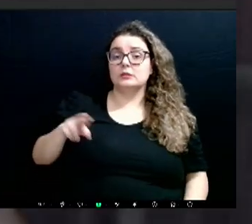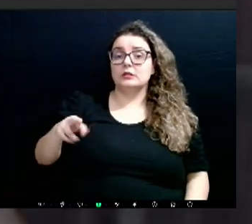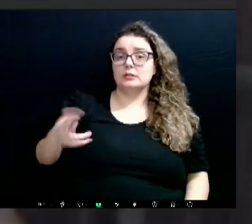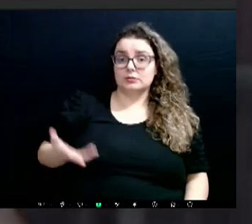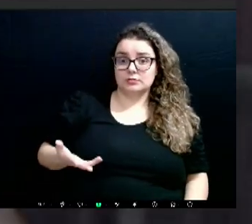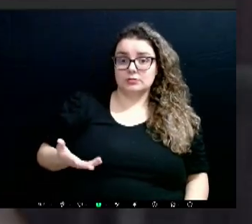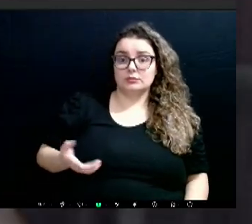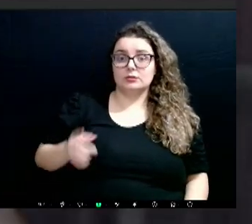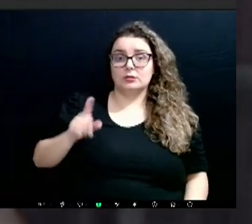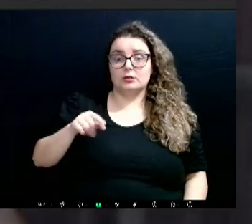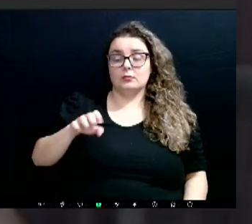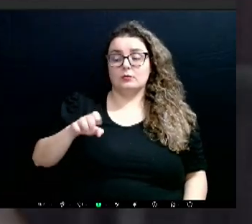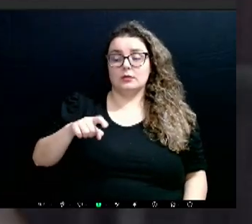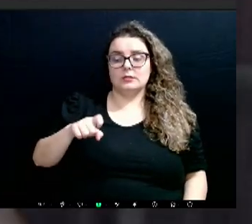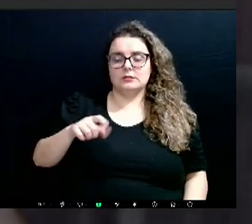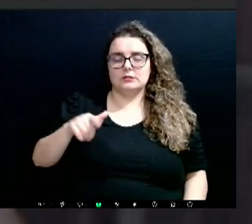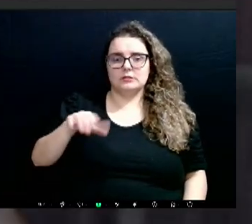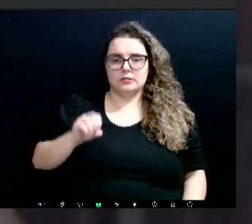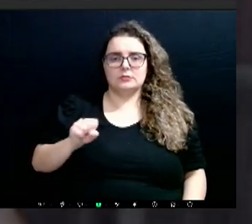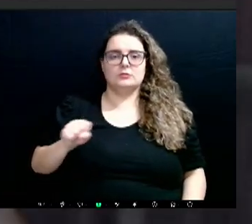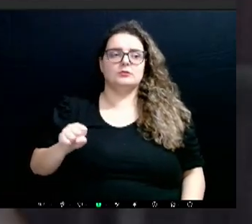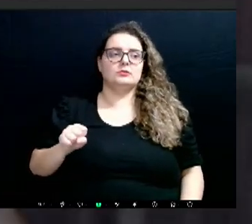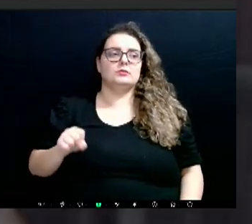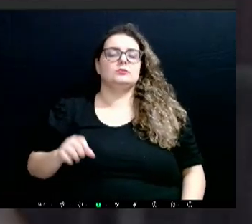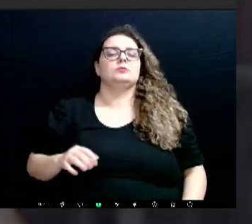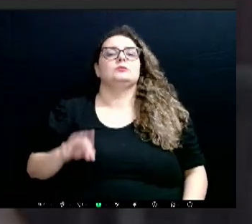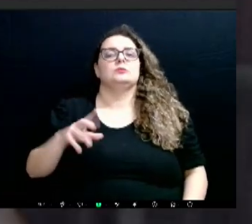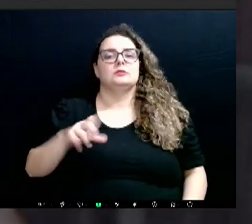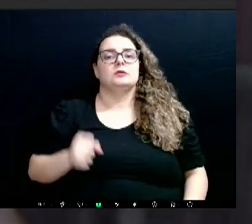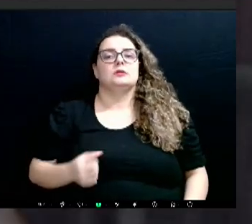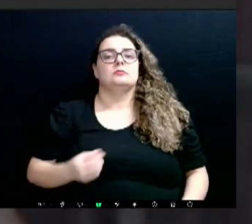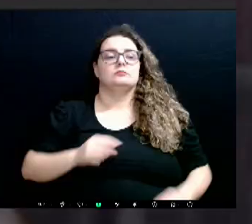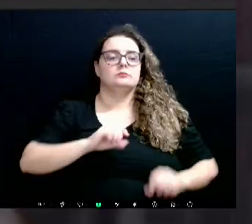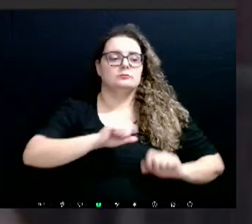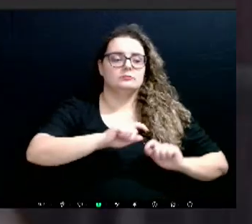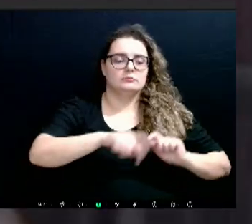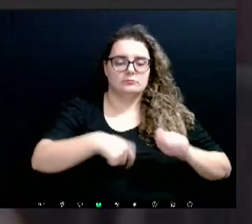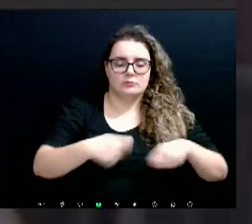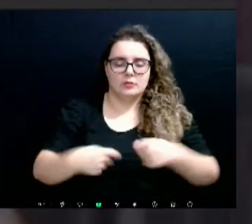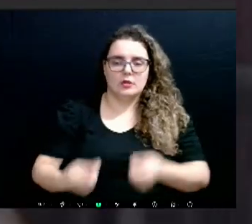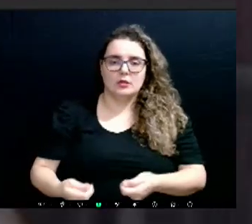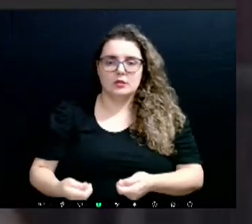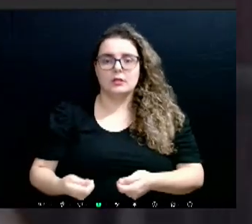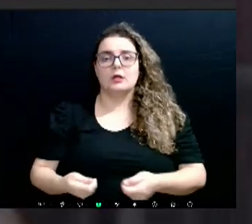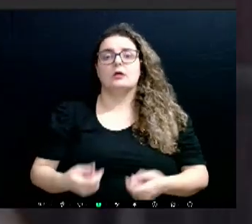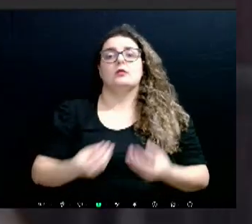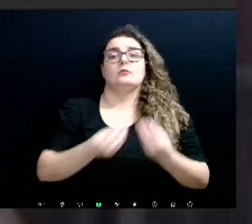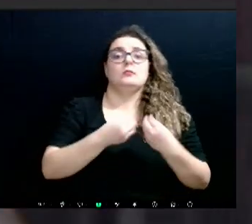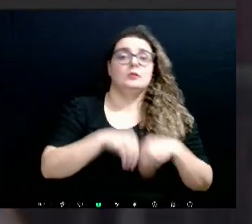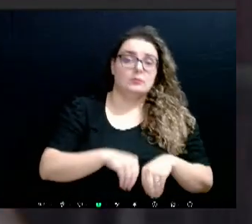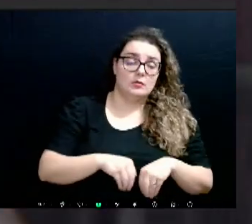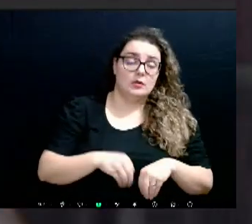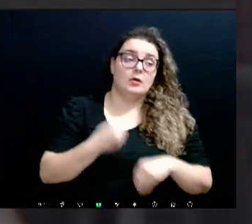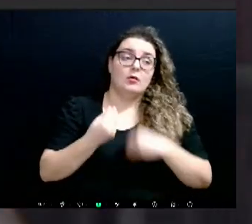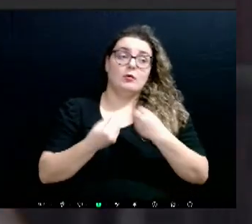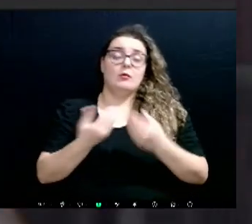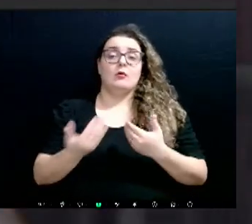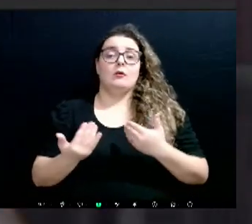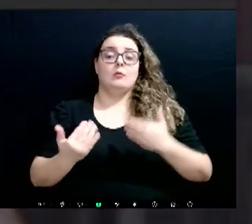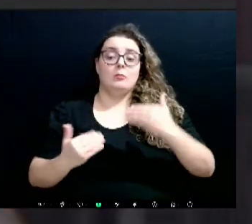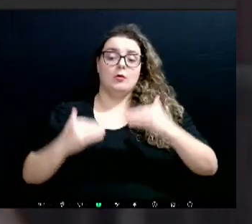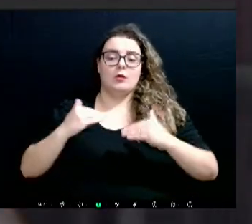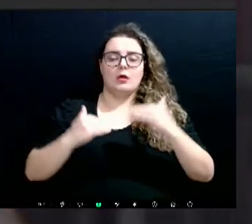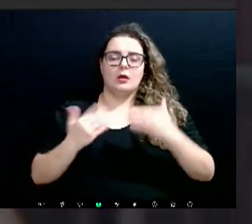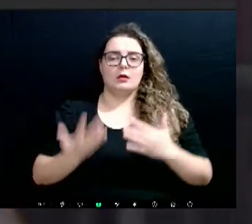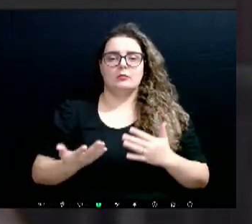de tela, ela traz sintomas que são prejudiciais, e é justamente isso que é como equilibrar isso, de maneira que não é como